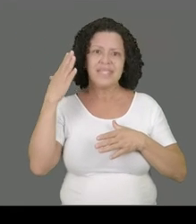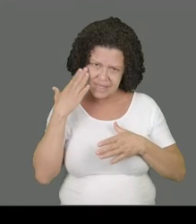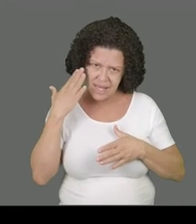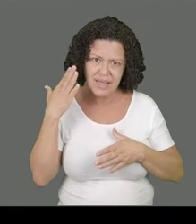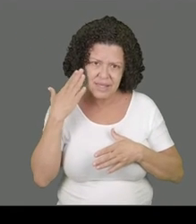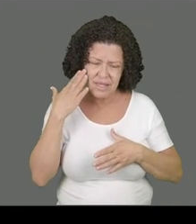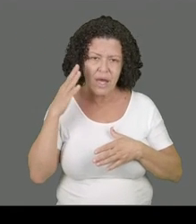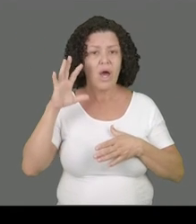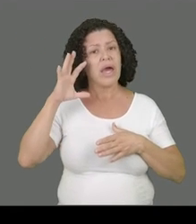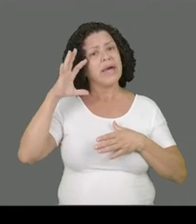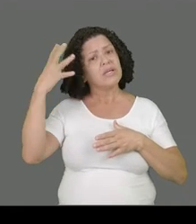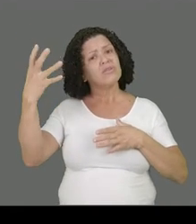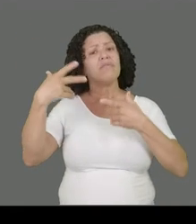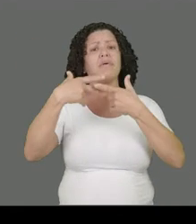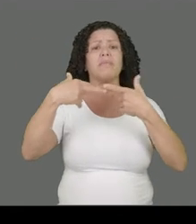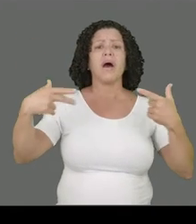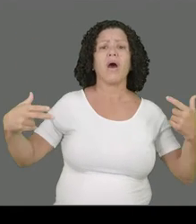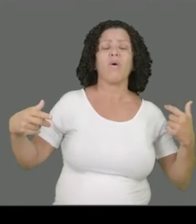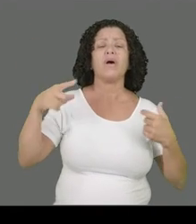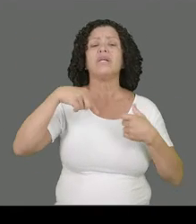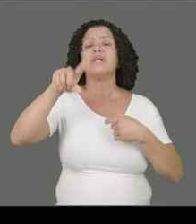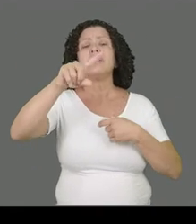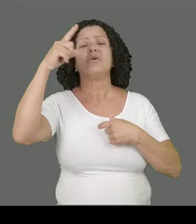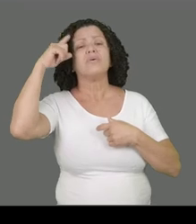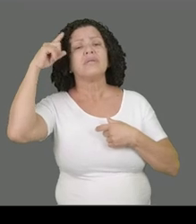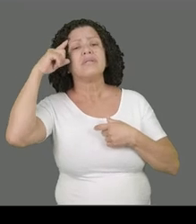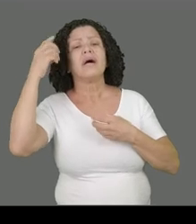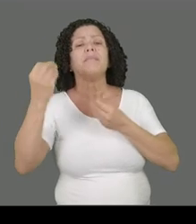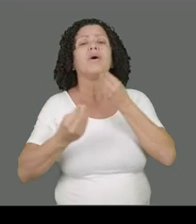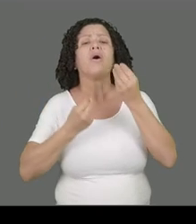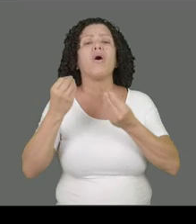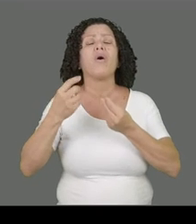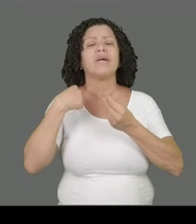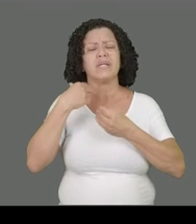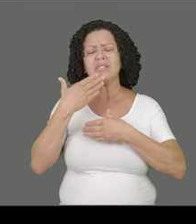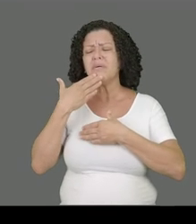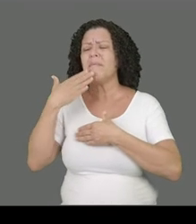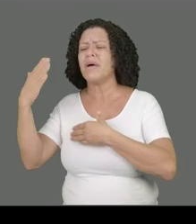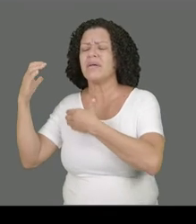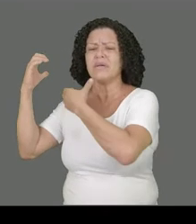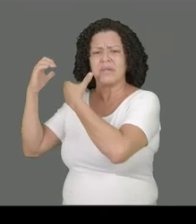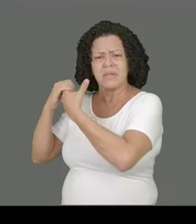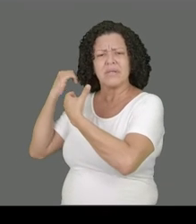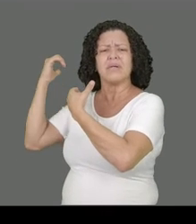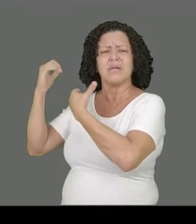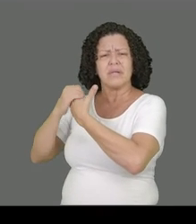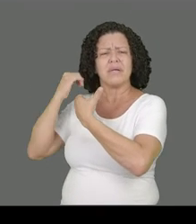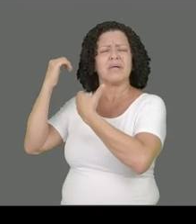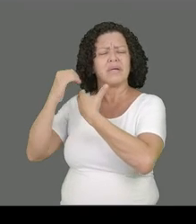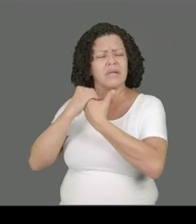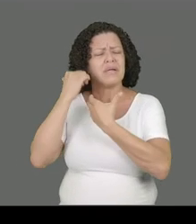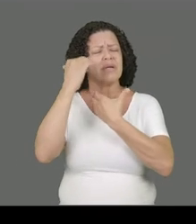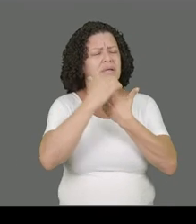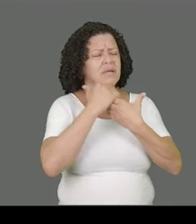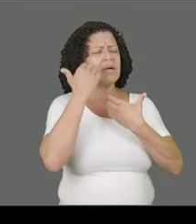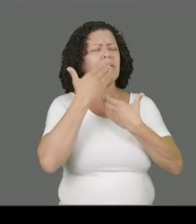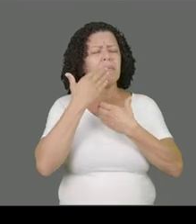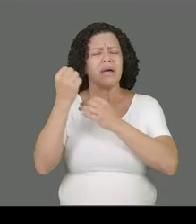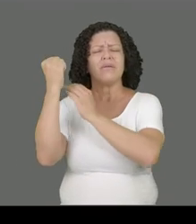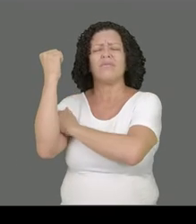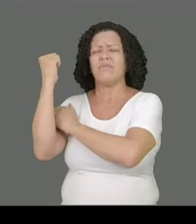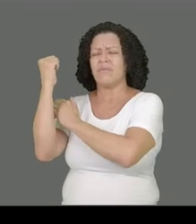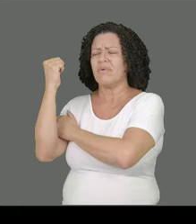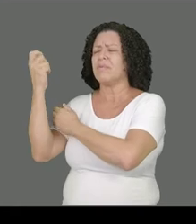está querendo resolver uma determinada coisa, a gente não sabe como. A gente pede a orientação, pede a luz,